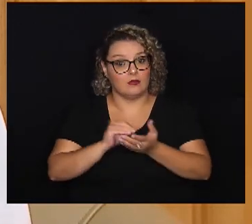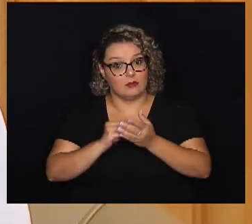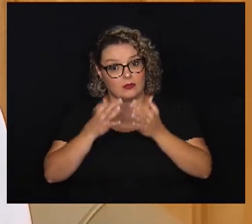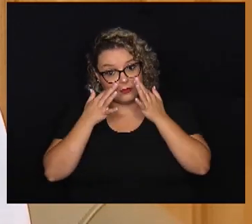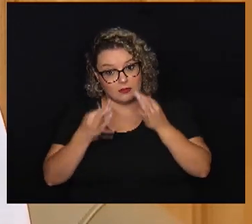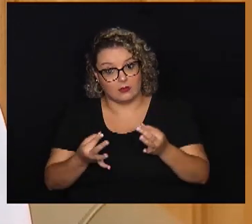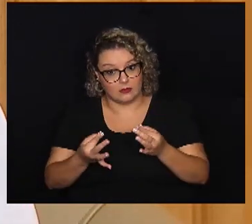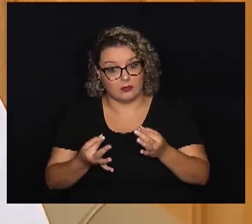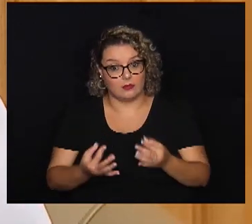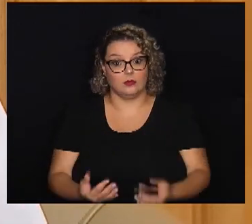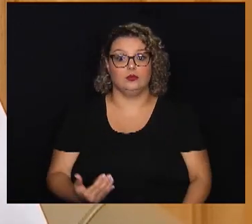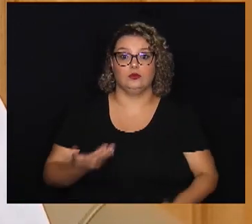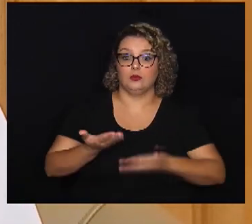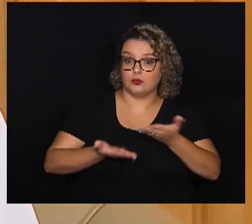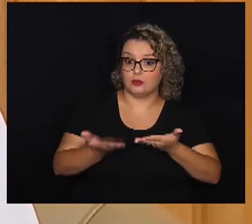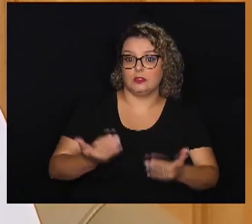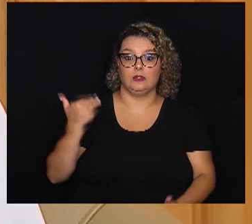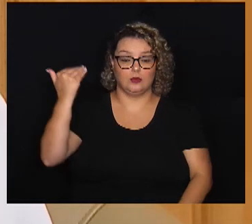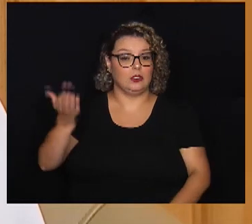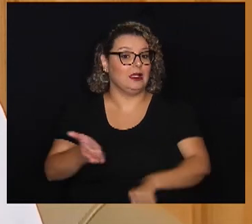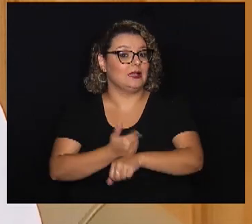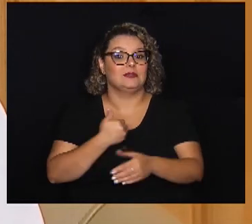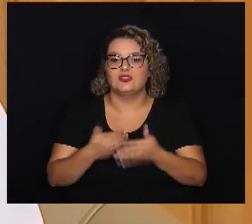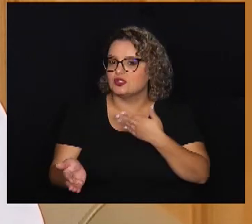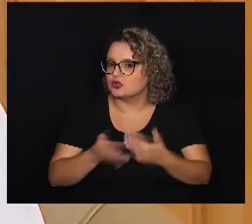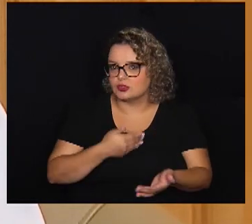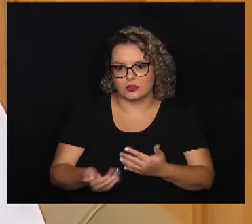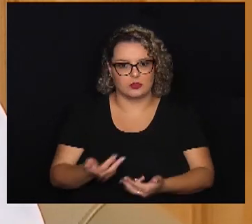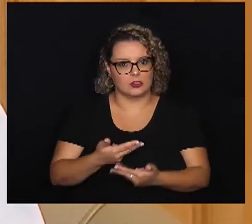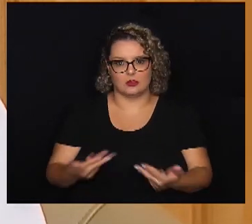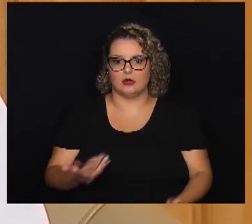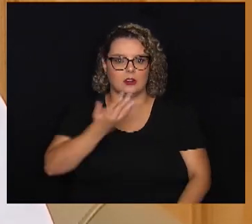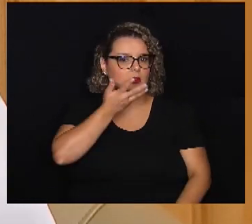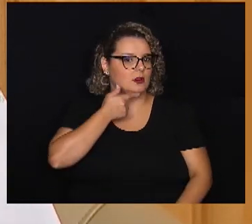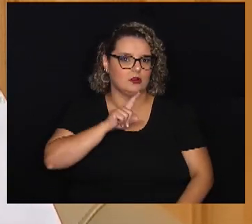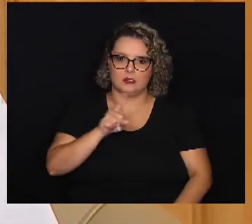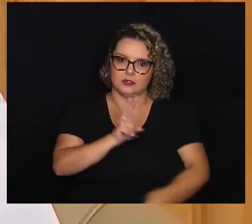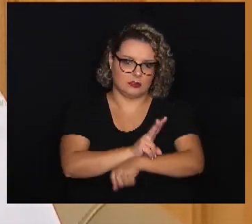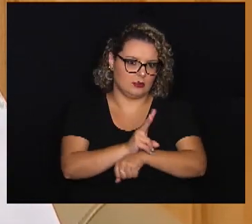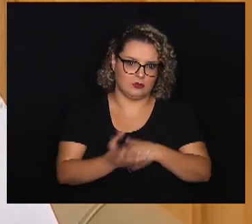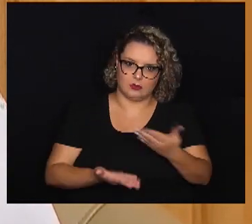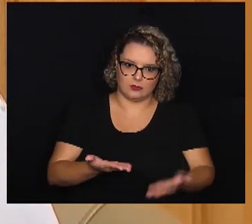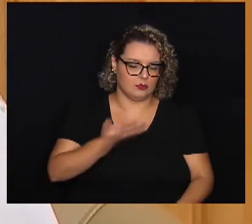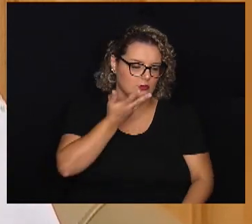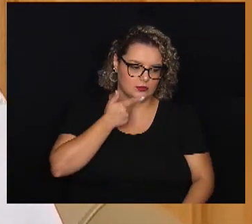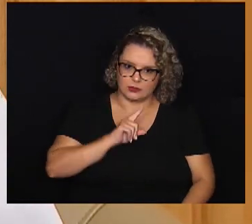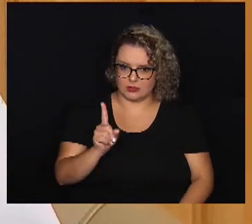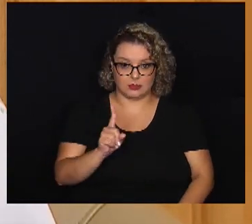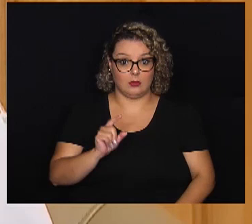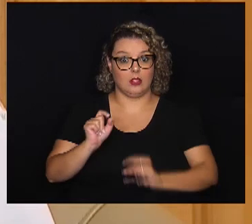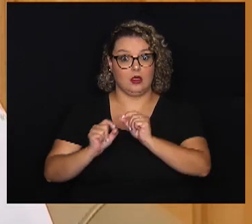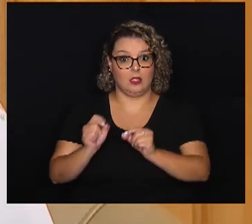descuido do cuidador adulto. Então, antes de qualquer coisa, criança não toma conta de criança. Quem tem que tomar conta de